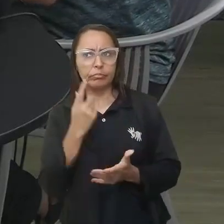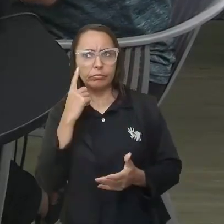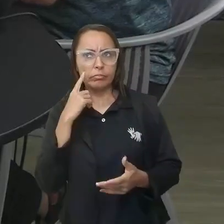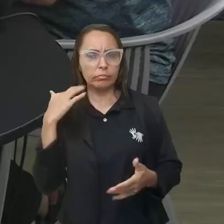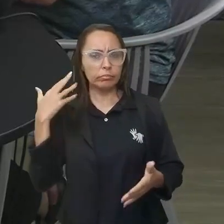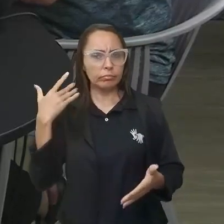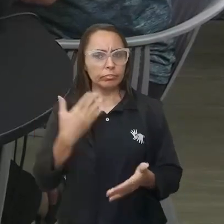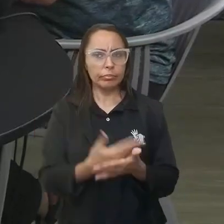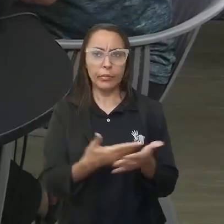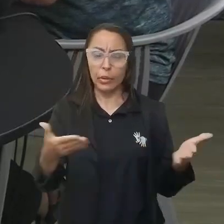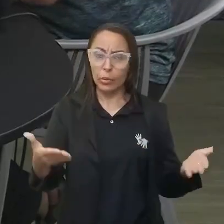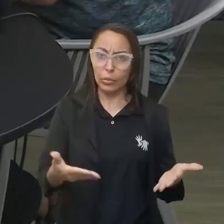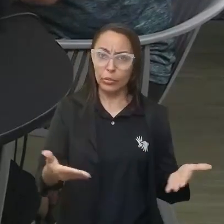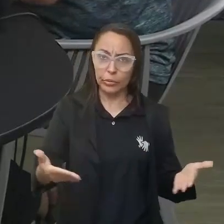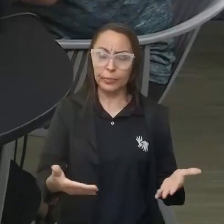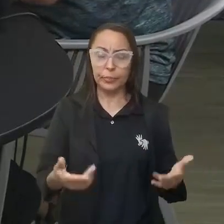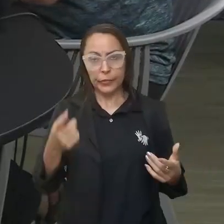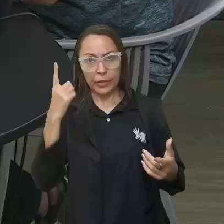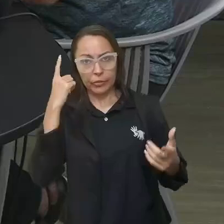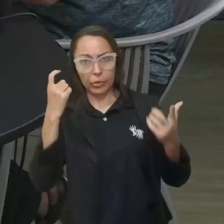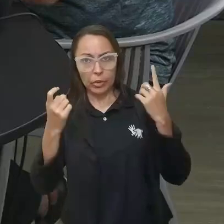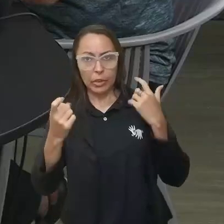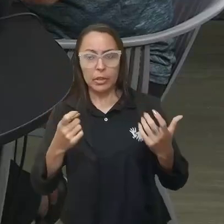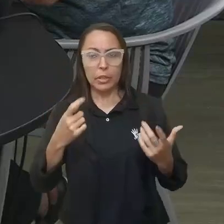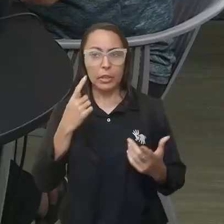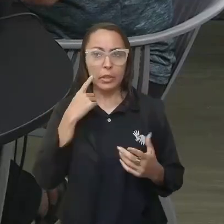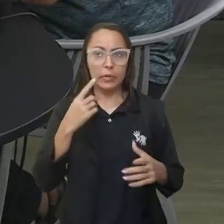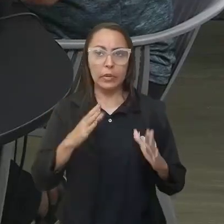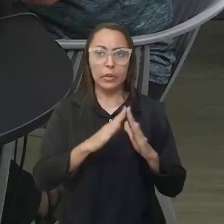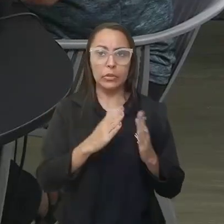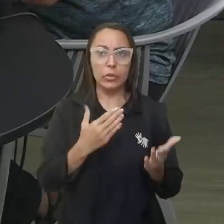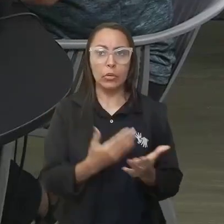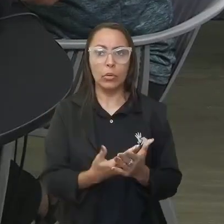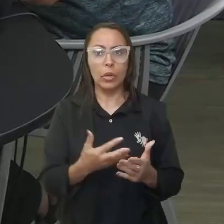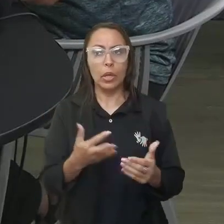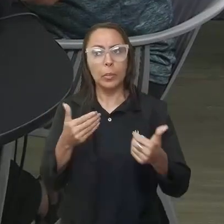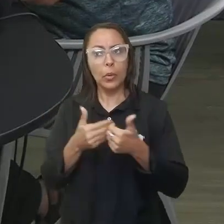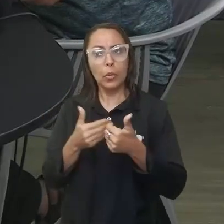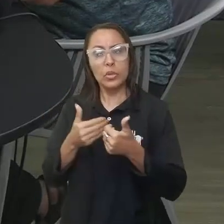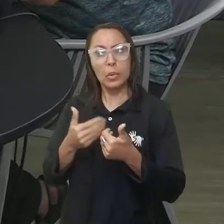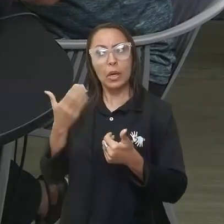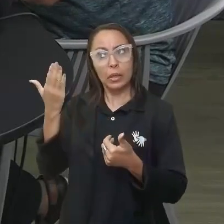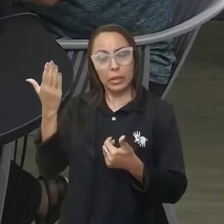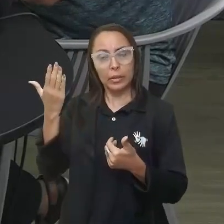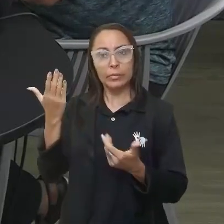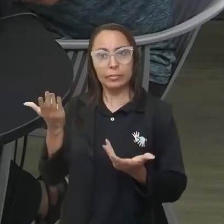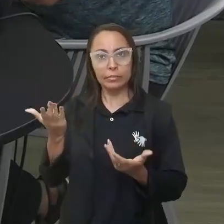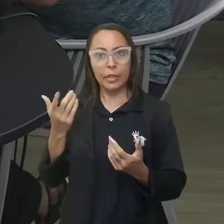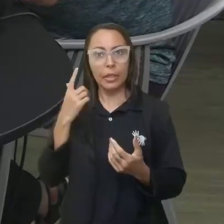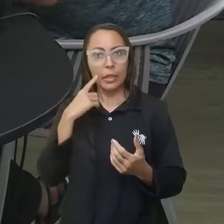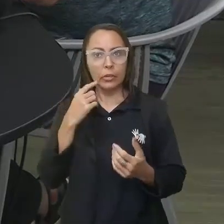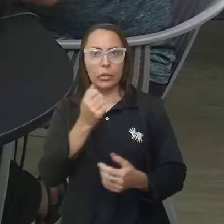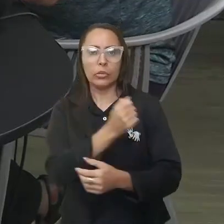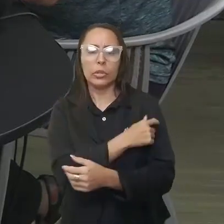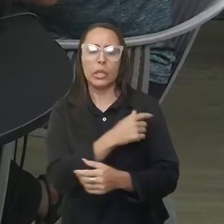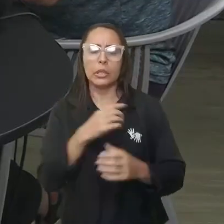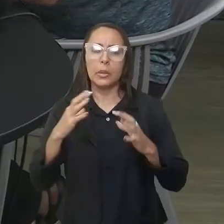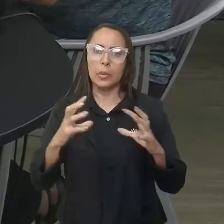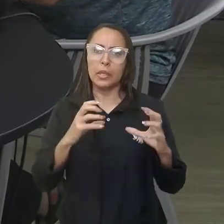né? A gente vê essa questão da violência que teve aqui numa escola próxima aqui à nossa, no centro da cidade, onde duas estudantes brigaram